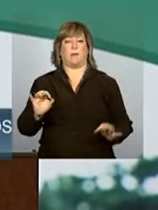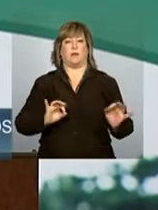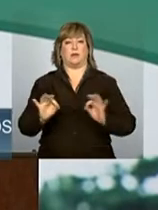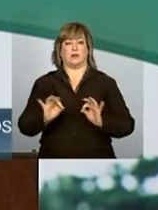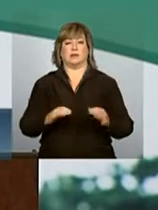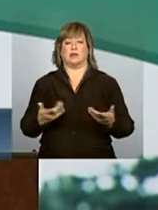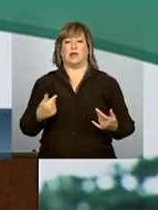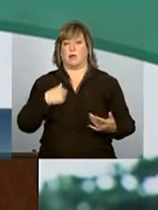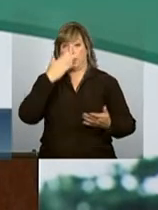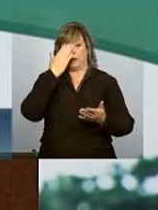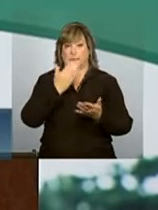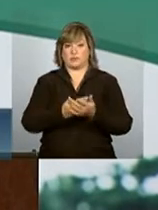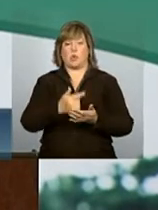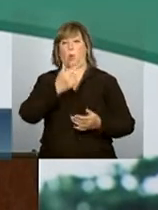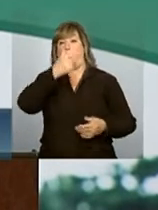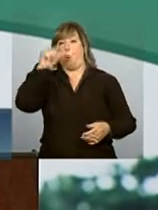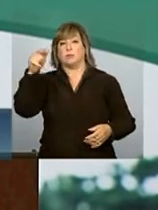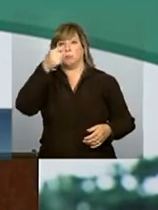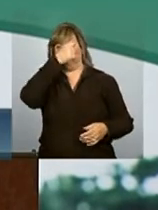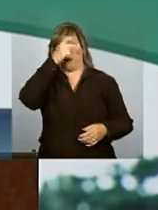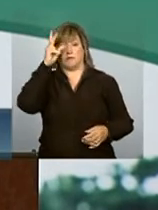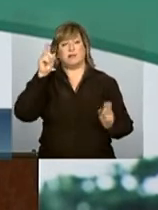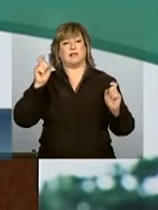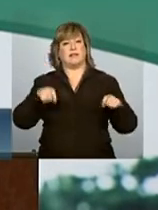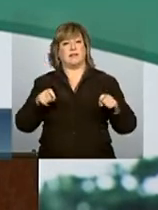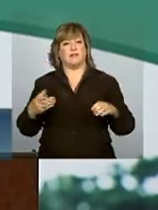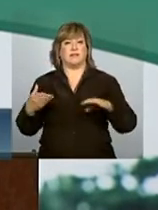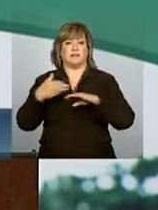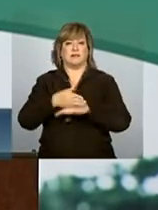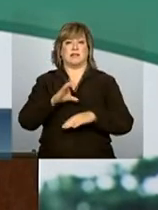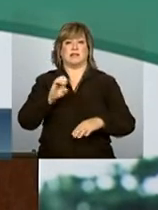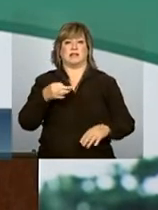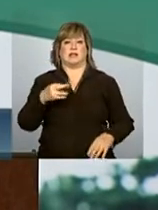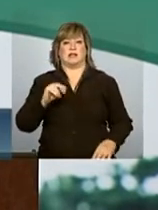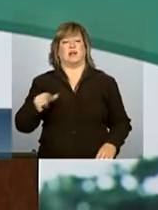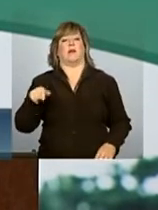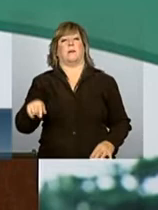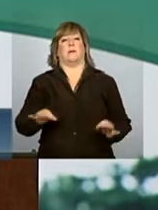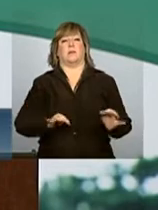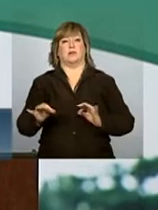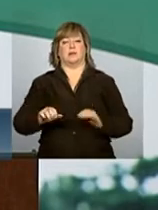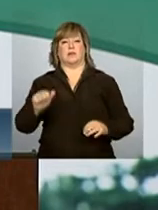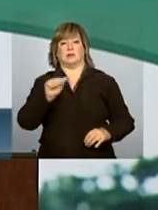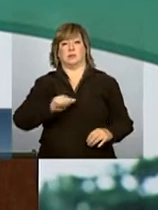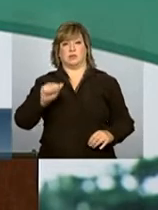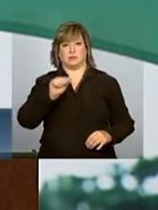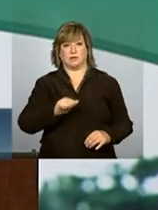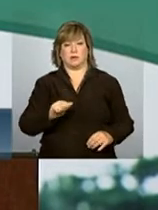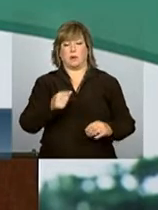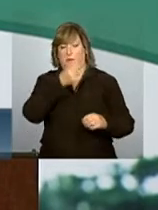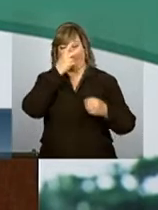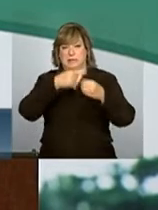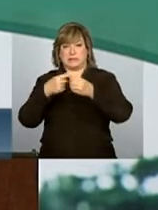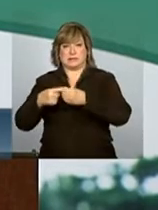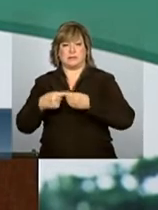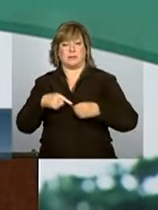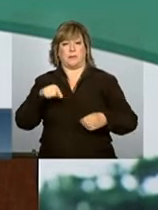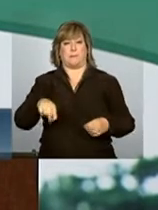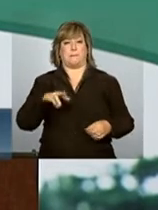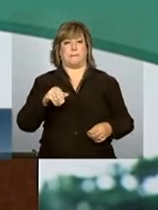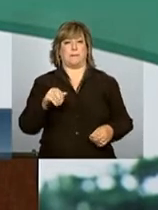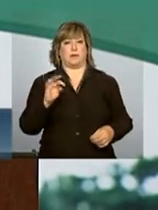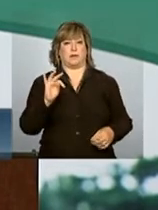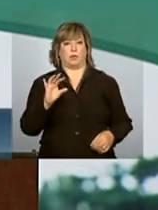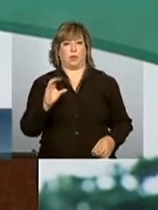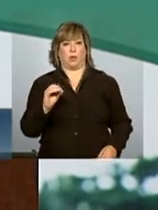Acredito que outros prefeitos deveriam visitar a central de projetos da Associação dos Municípios de Mato Grosso, pois